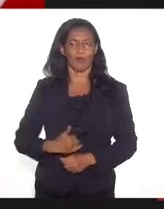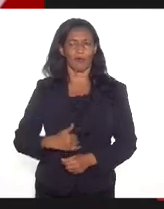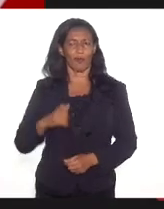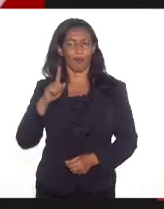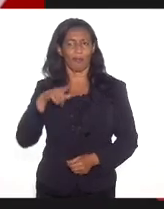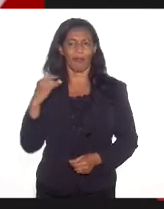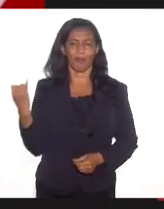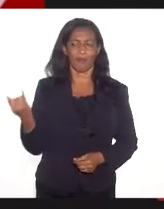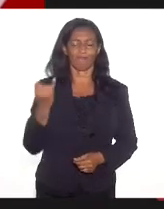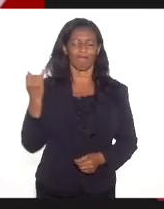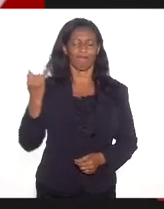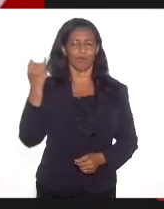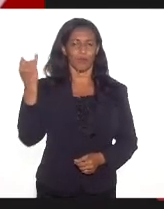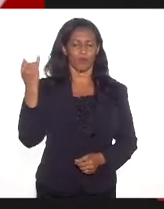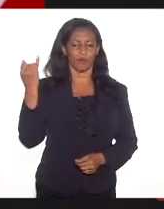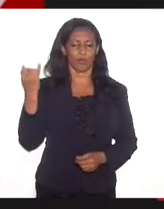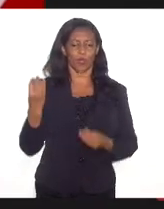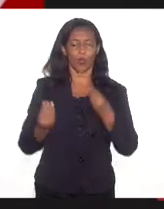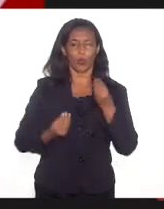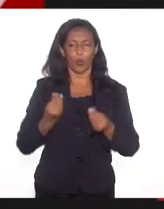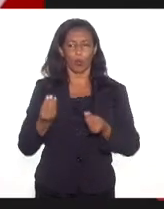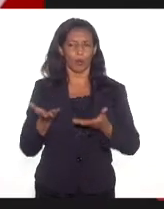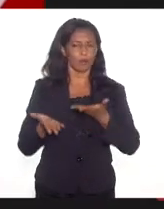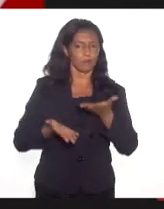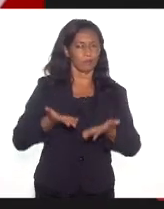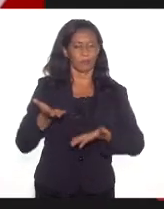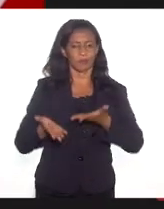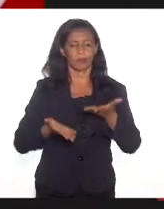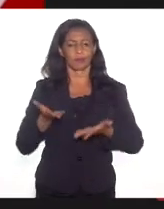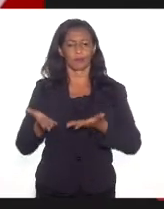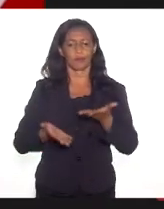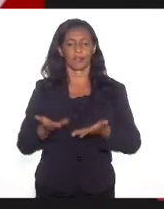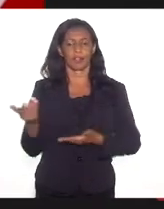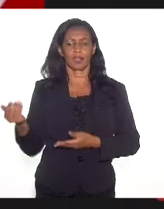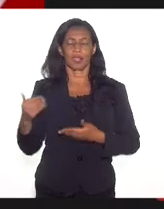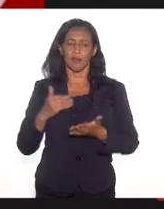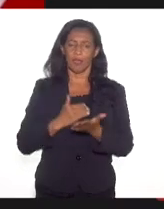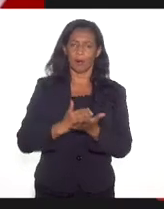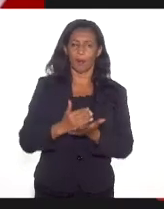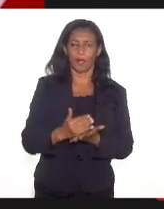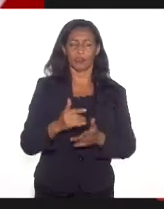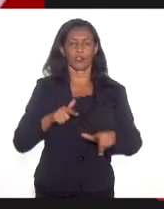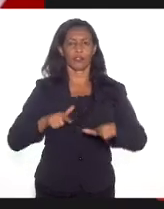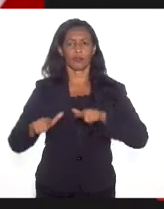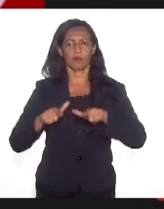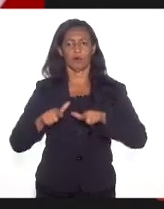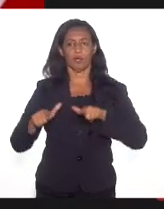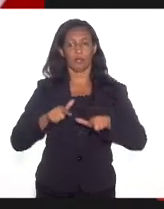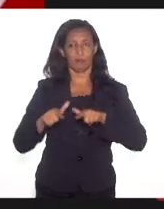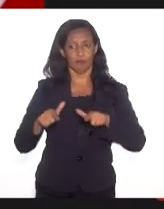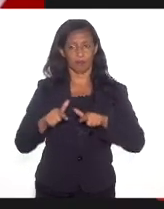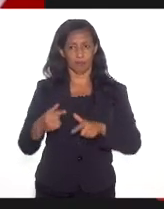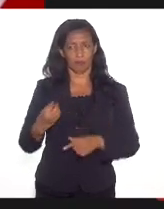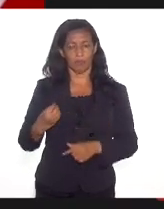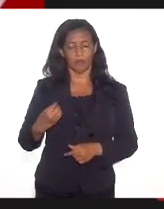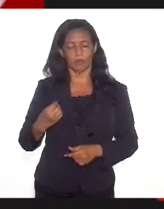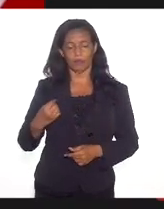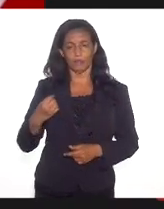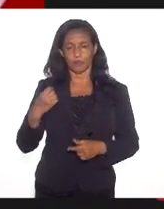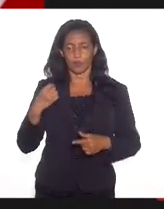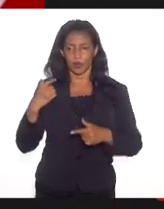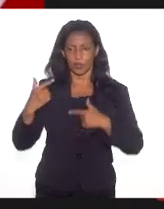importante como é que nós estamos tratando né e viemos aí a partir do nosso trabalho da luta pela terra a gente vem